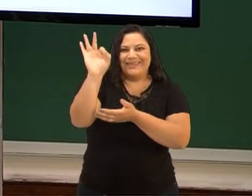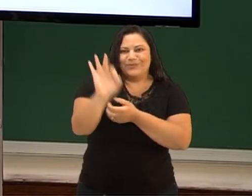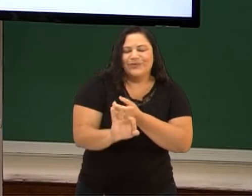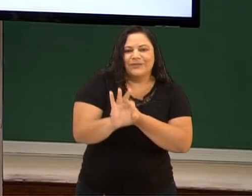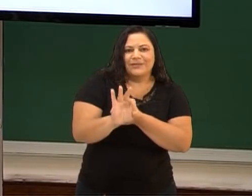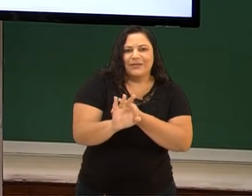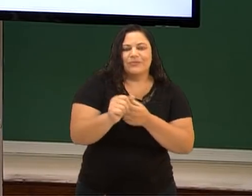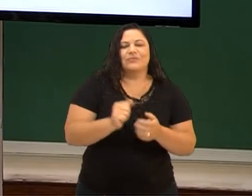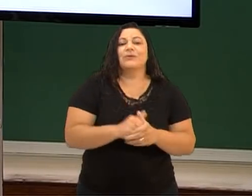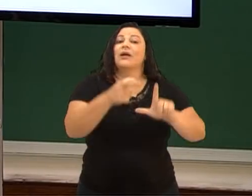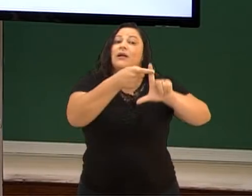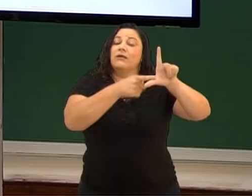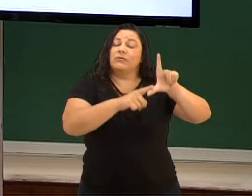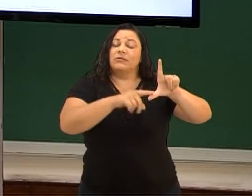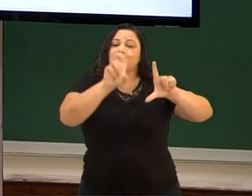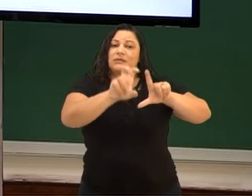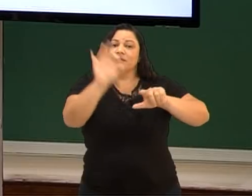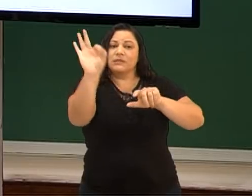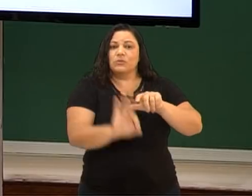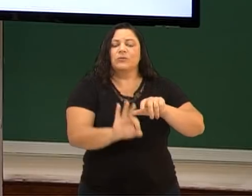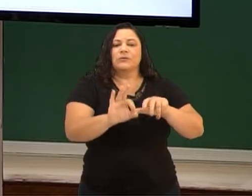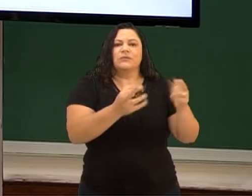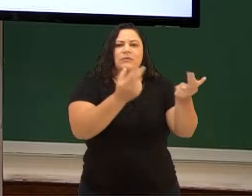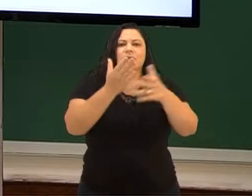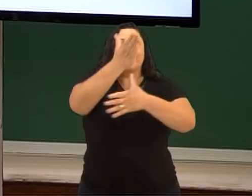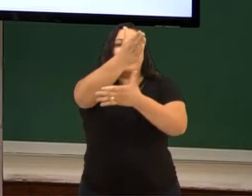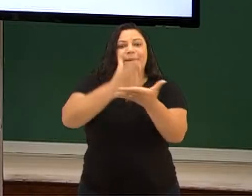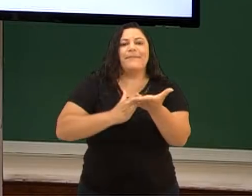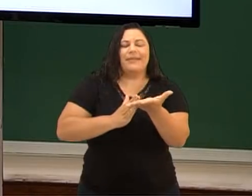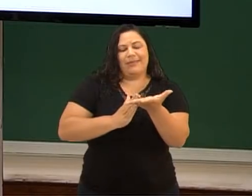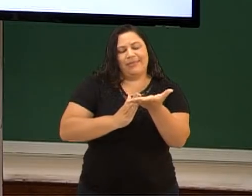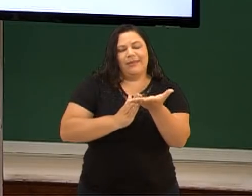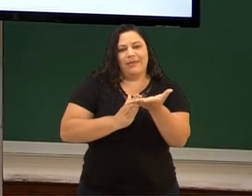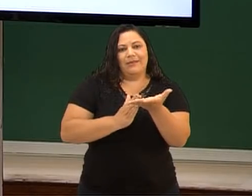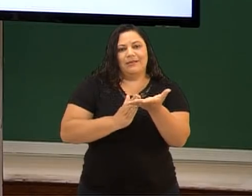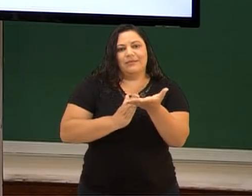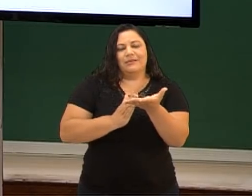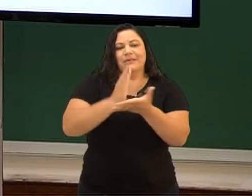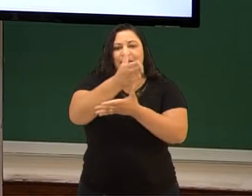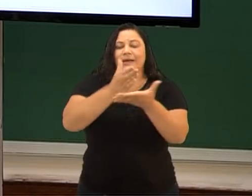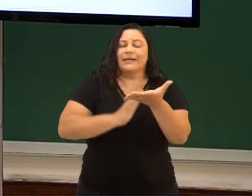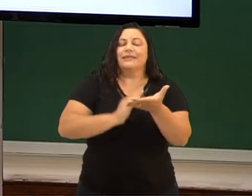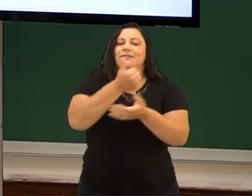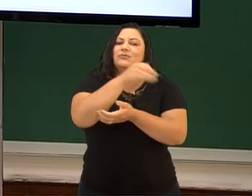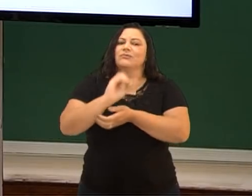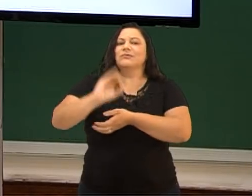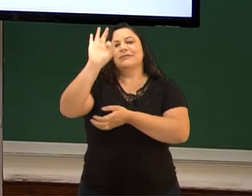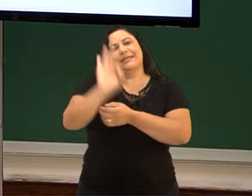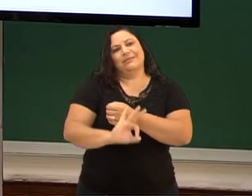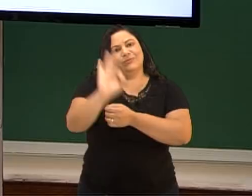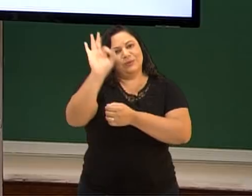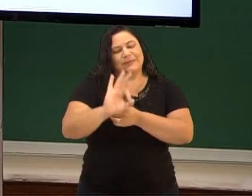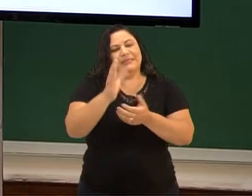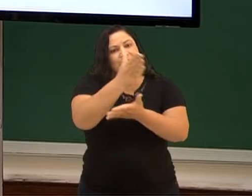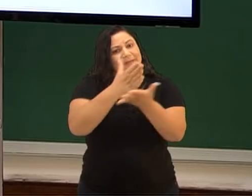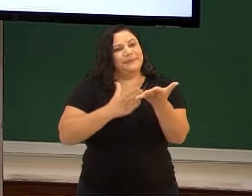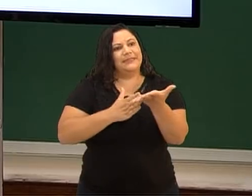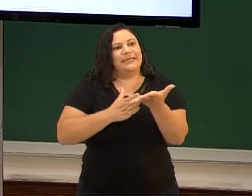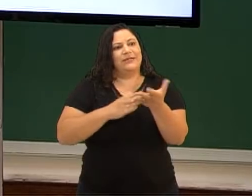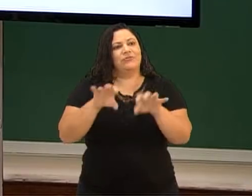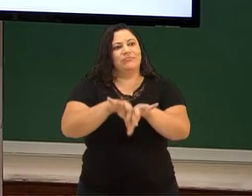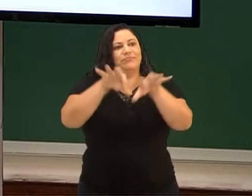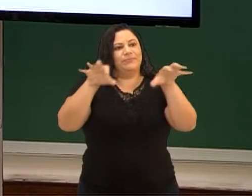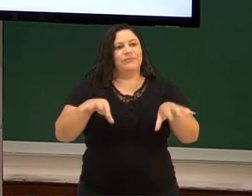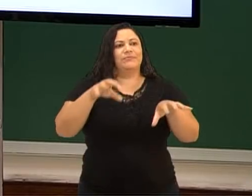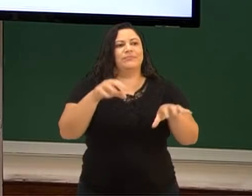a angulação de 5% é a metade da angulação dos 10%, que eram o quê?